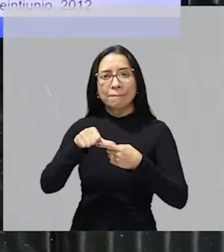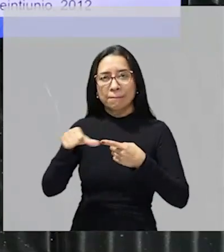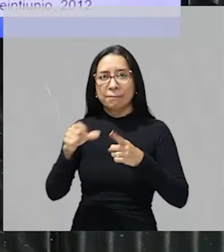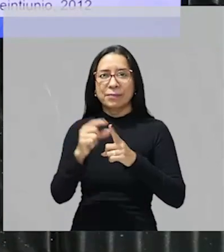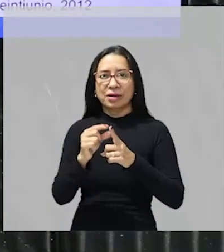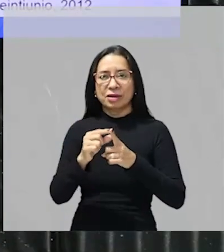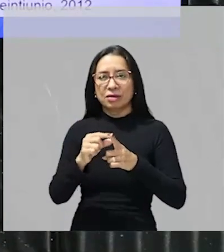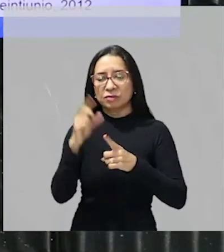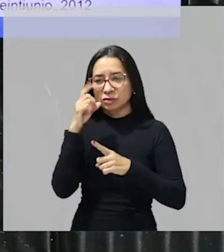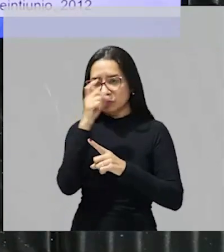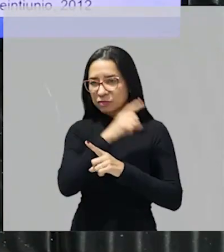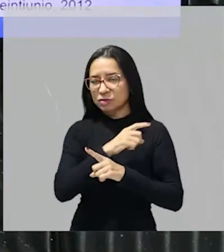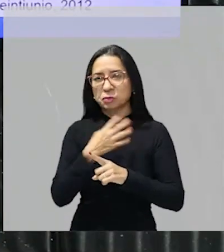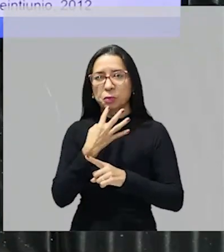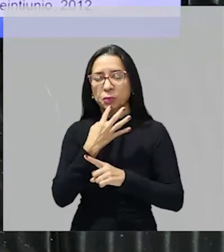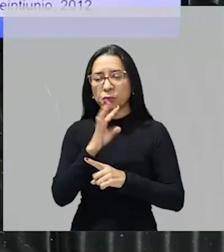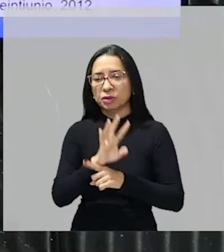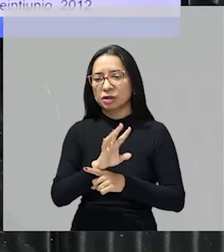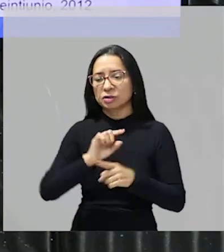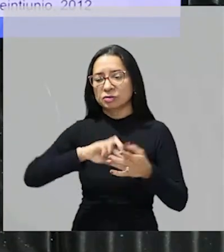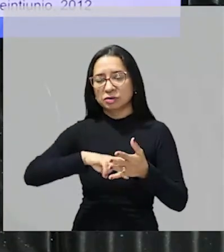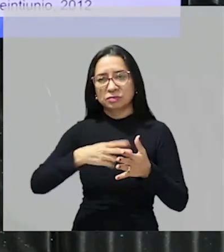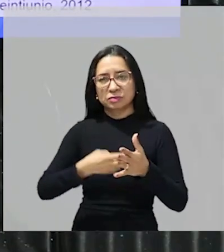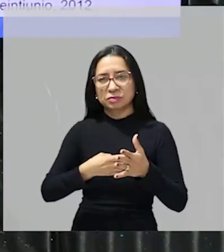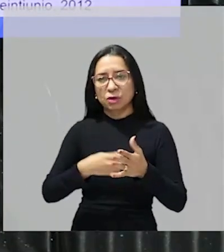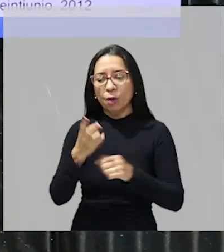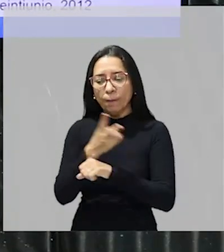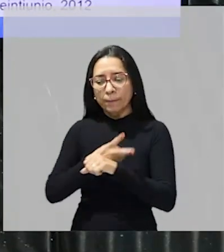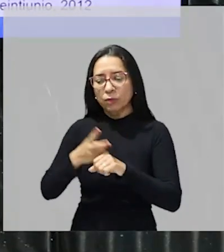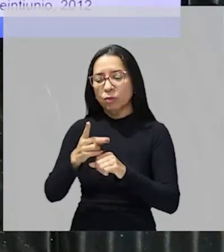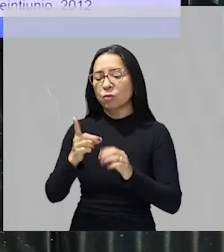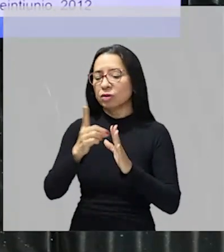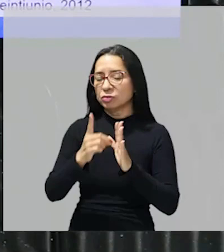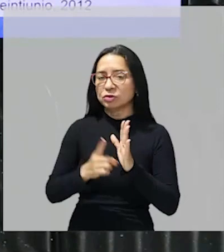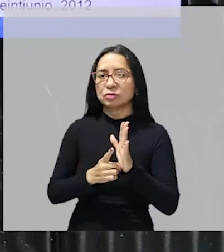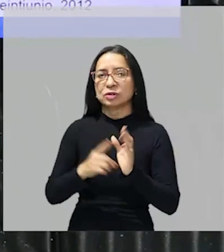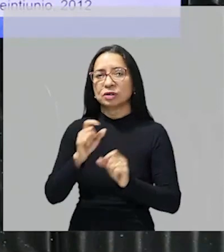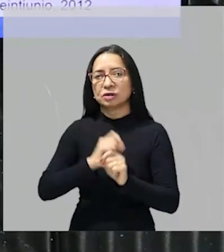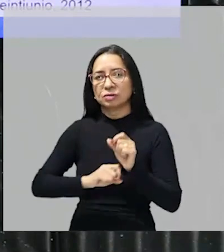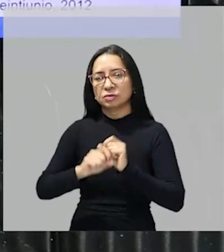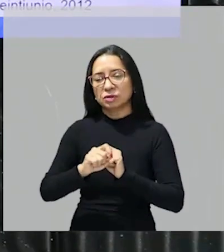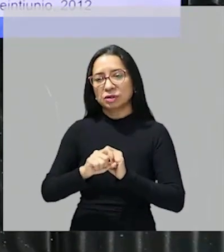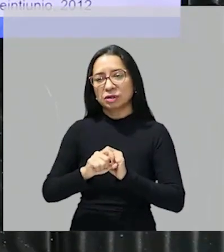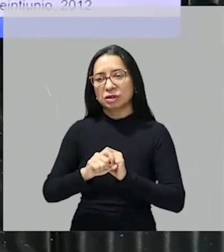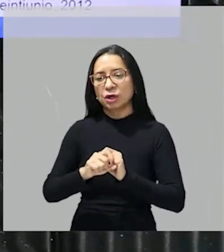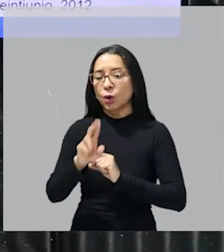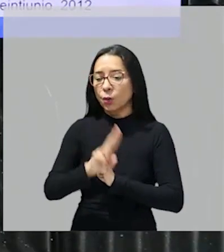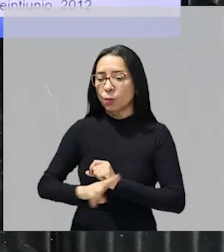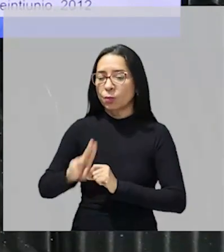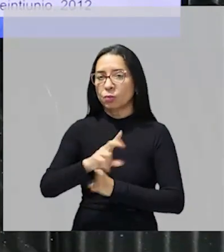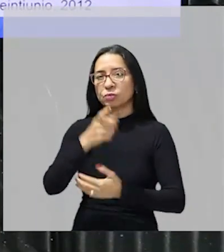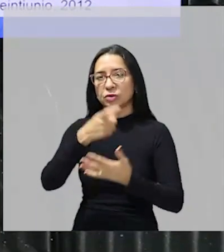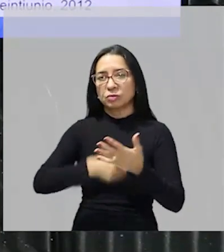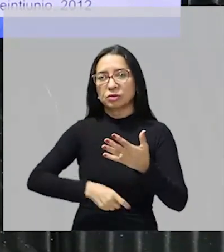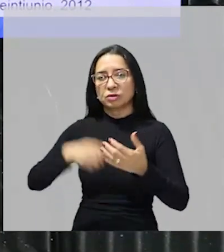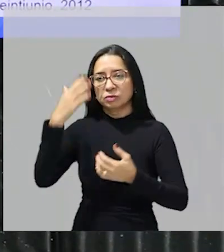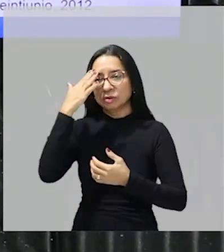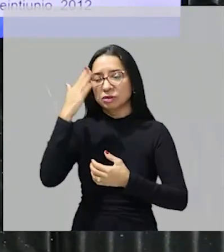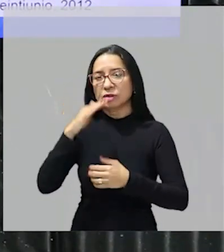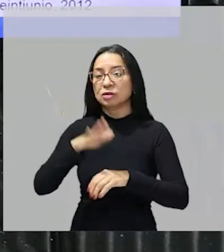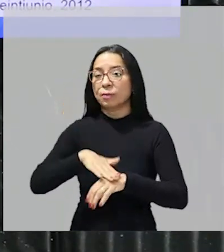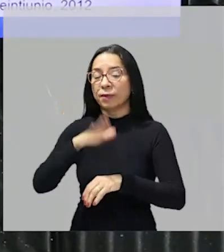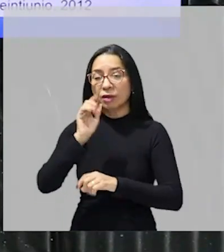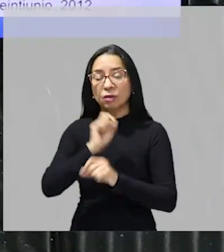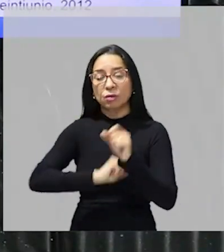dicionário, vê a significação, vê o sinônimo da palavra e automaticamente você aplica o texto e aí você compreende melhor